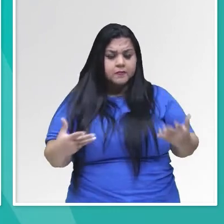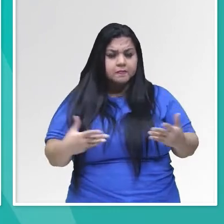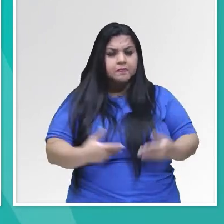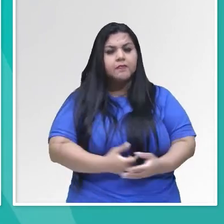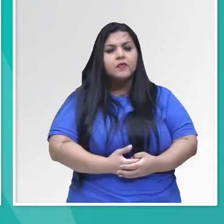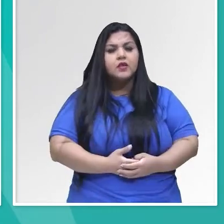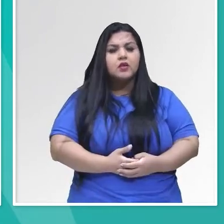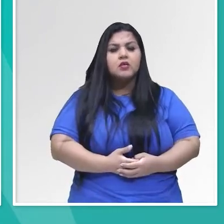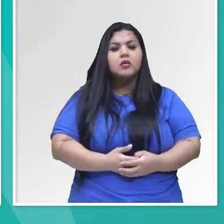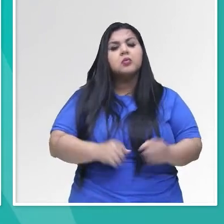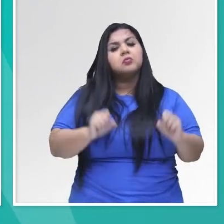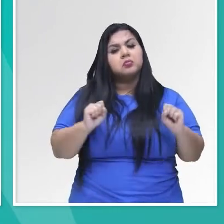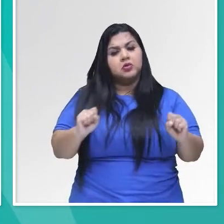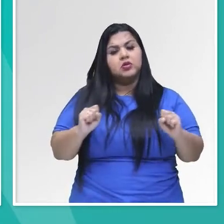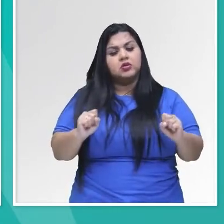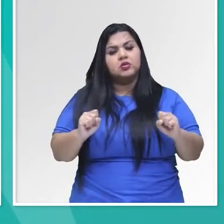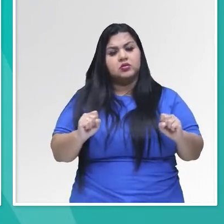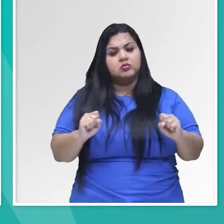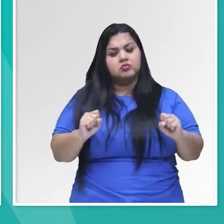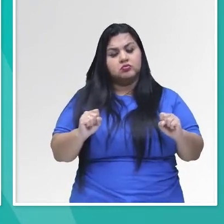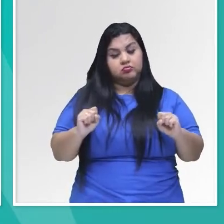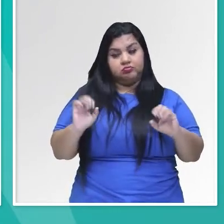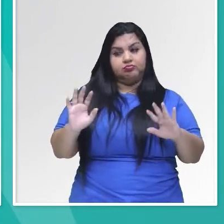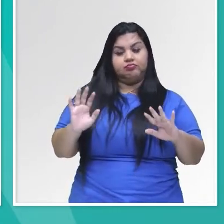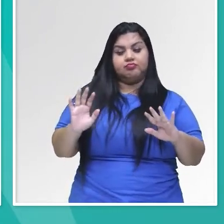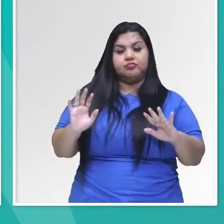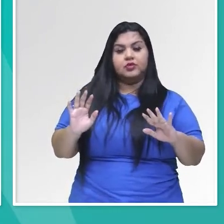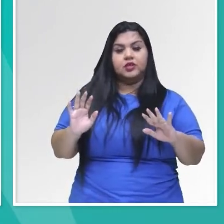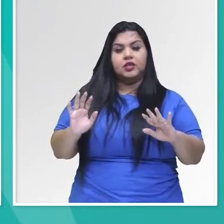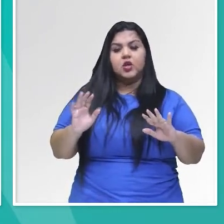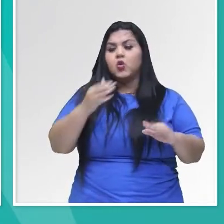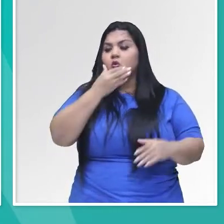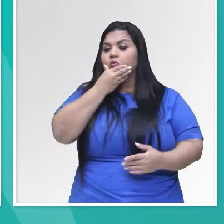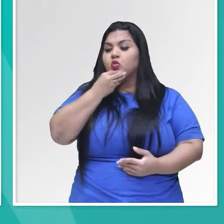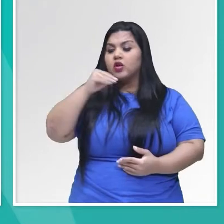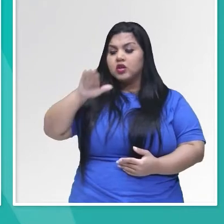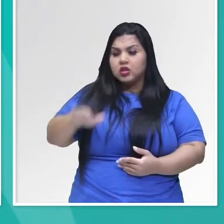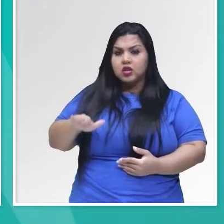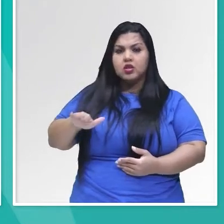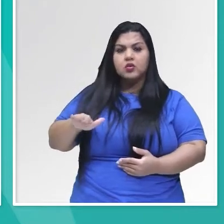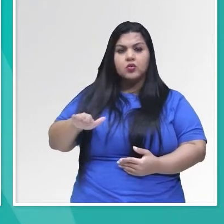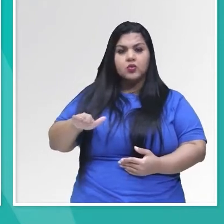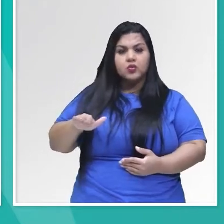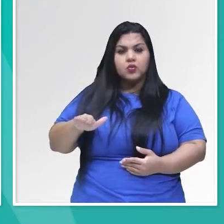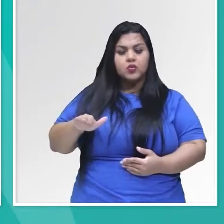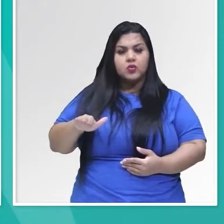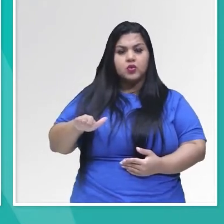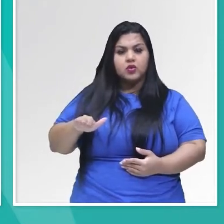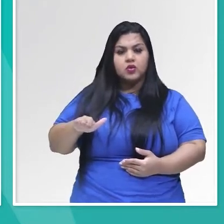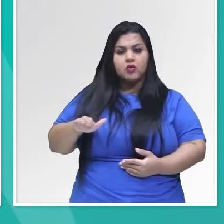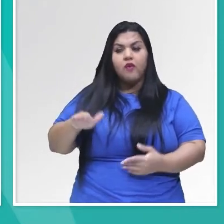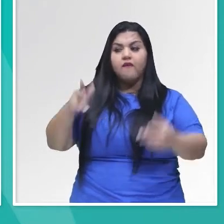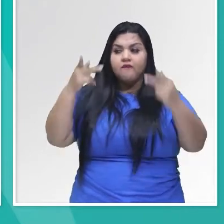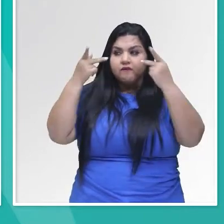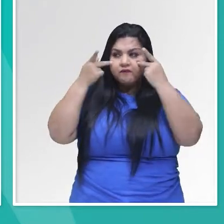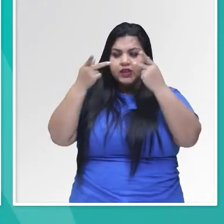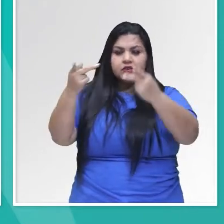Olha, eu posso... eu não. O menino, vamos usar o menino. O menino